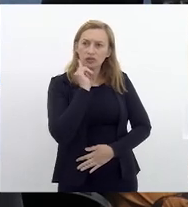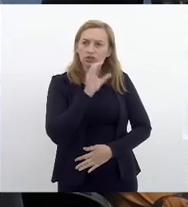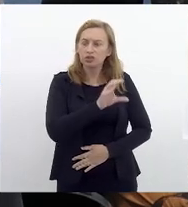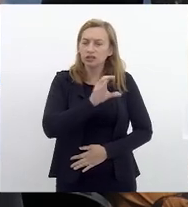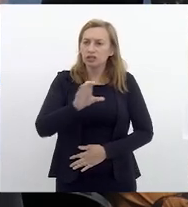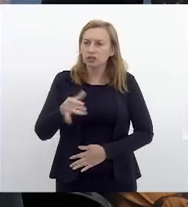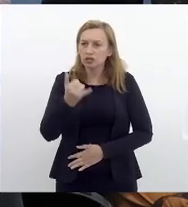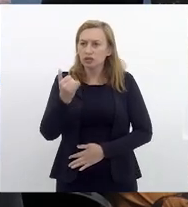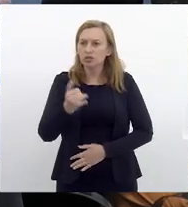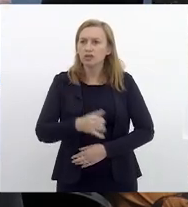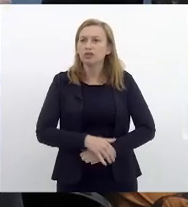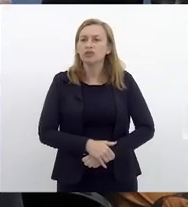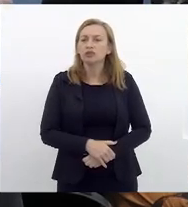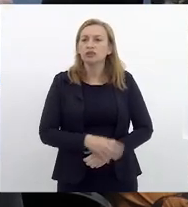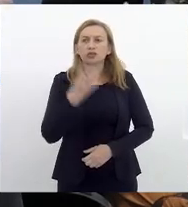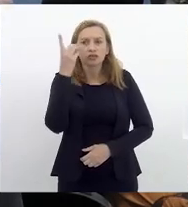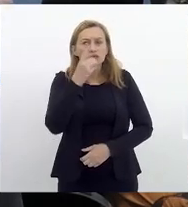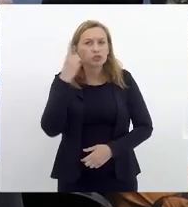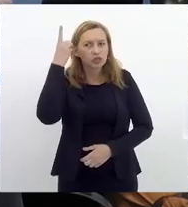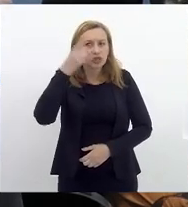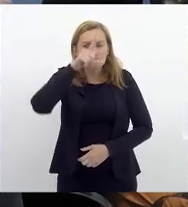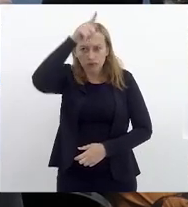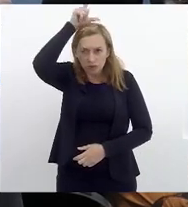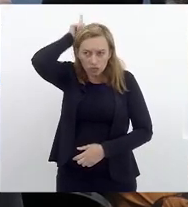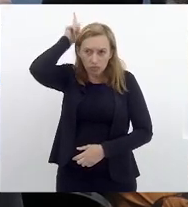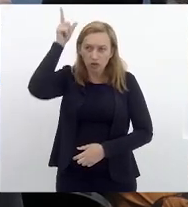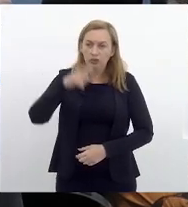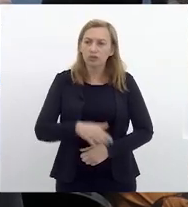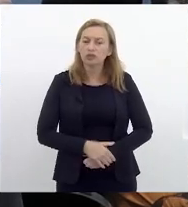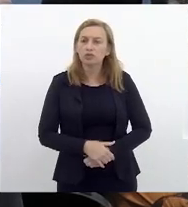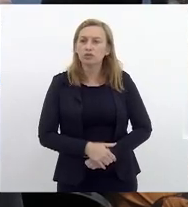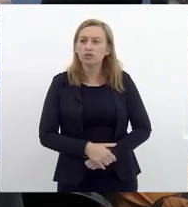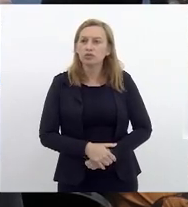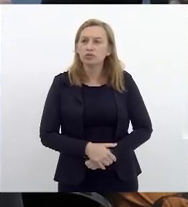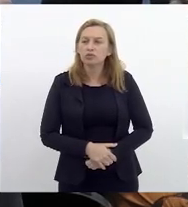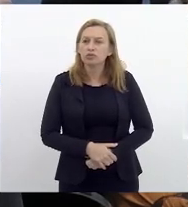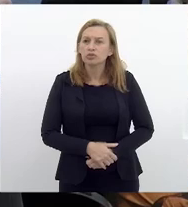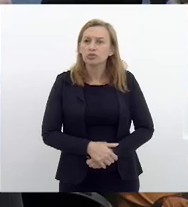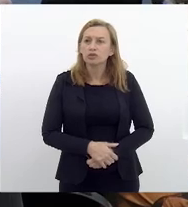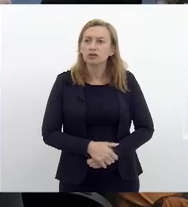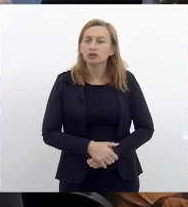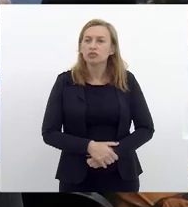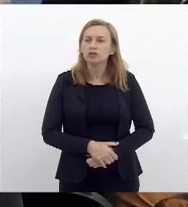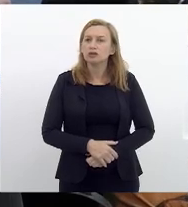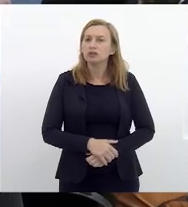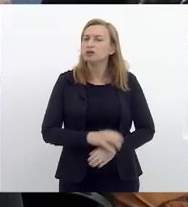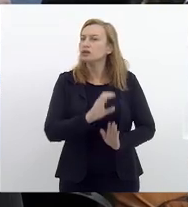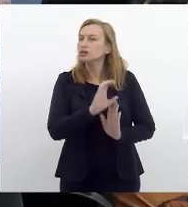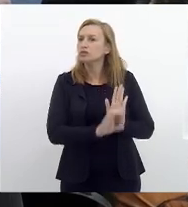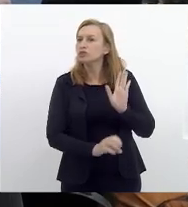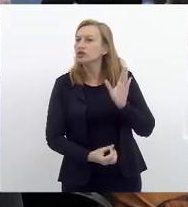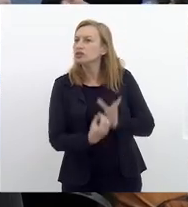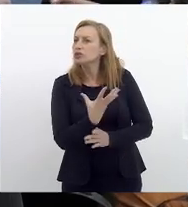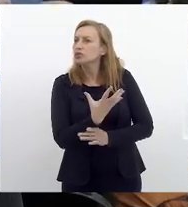CCJ, ao deputado Luiz Paulo, que fez as emendas, né?